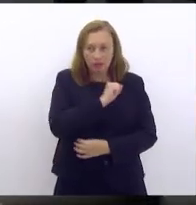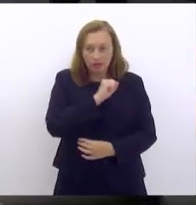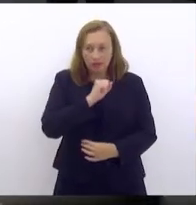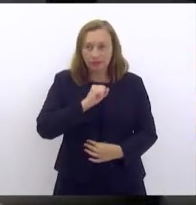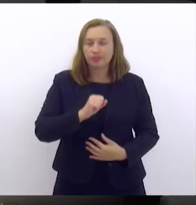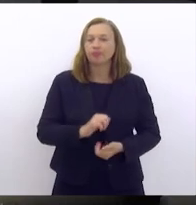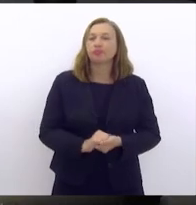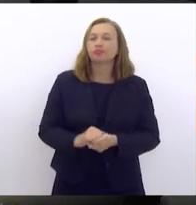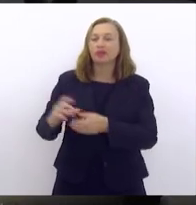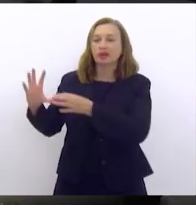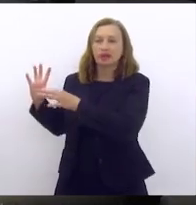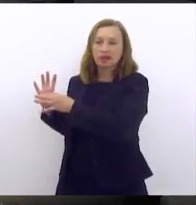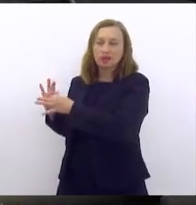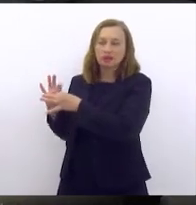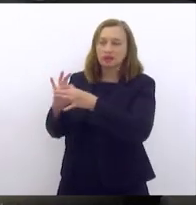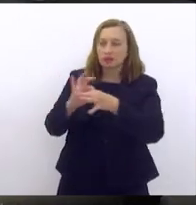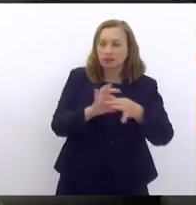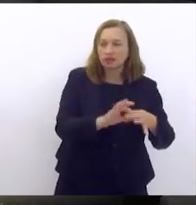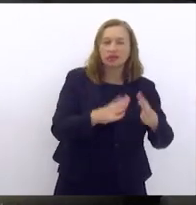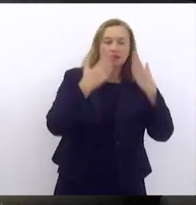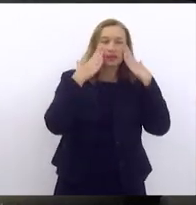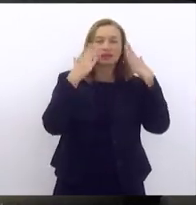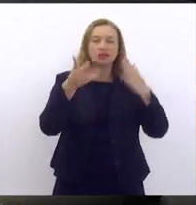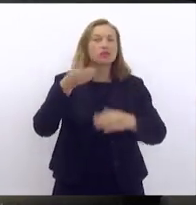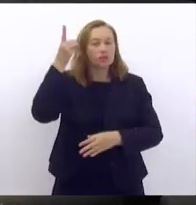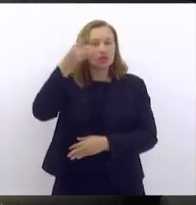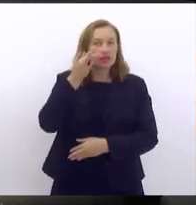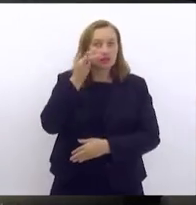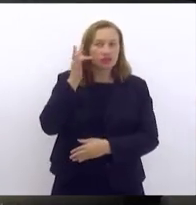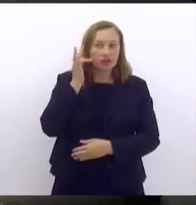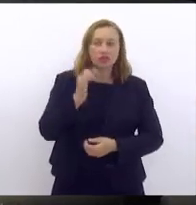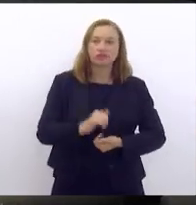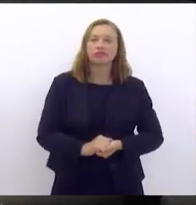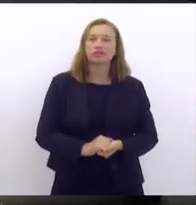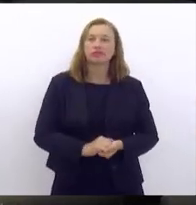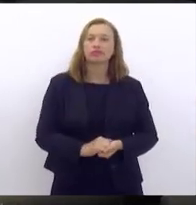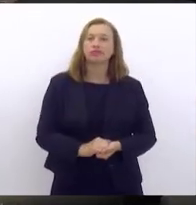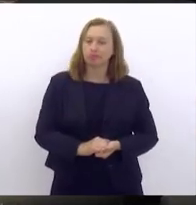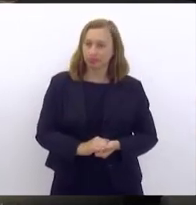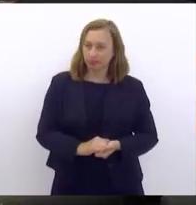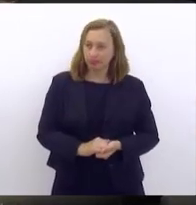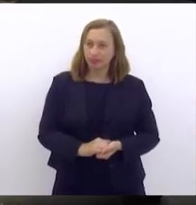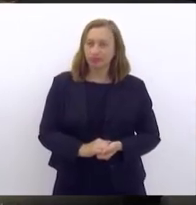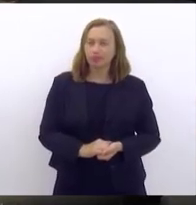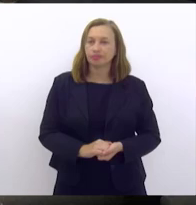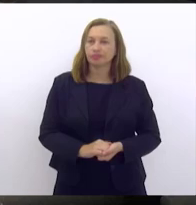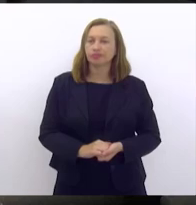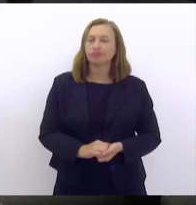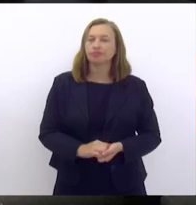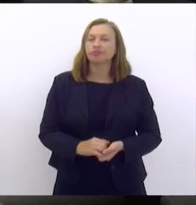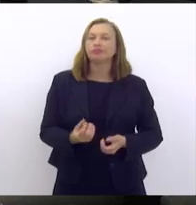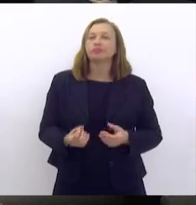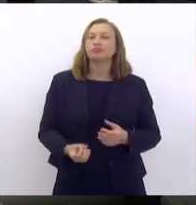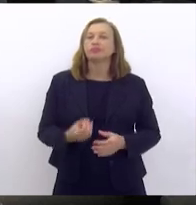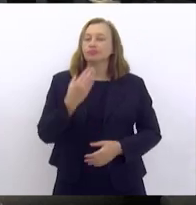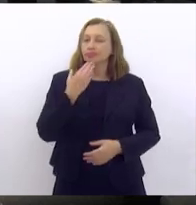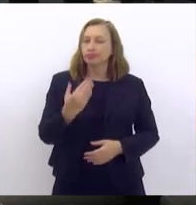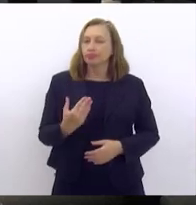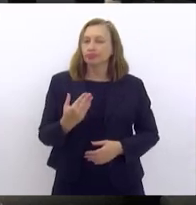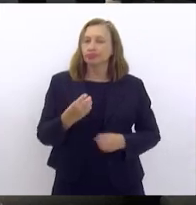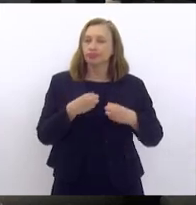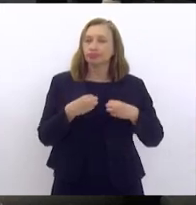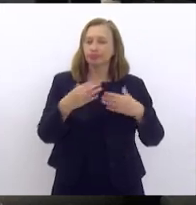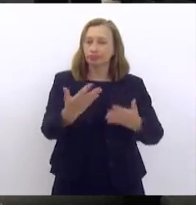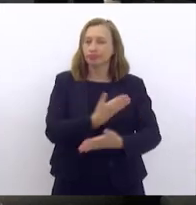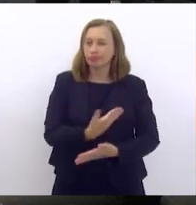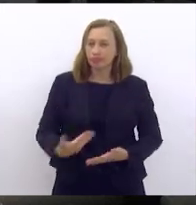linha do que foi apresentado aqui pelo deputado Flávio Serafini, que foi o autor do pedido da realização da audiência